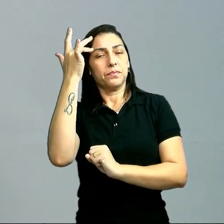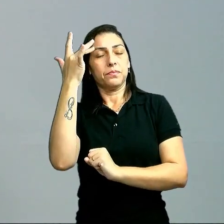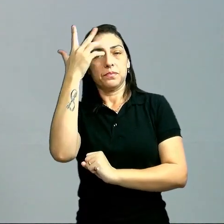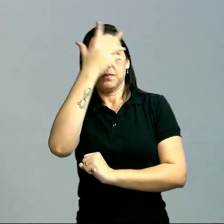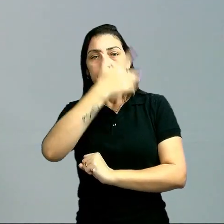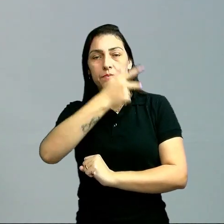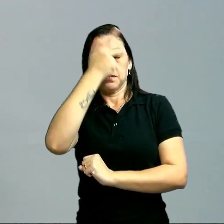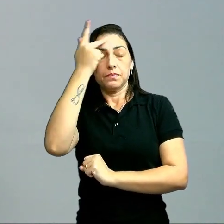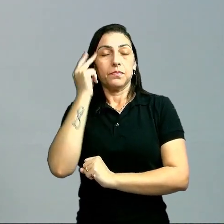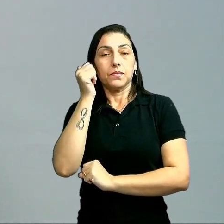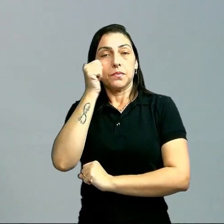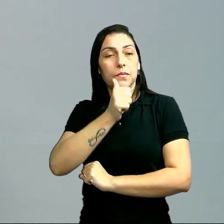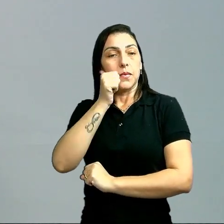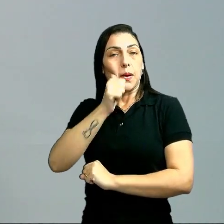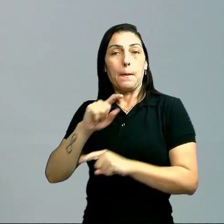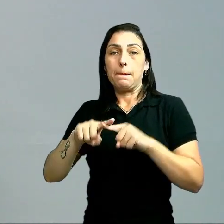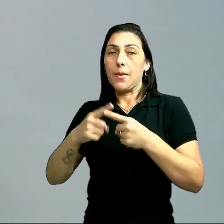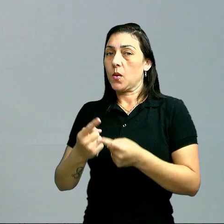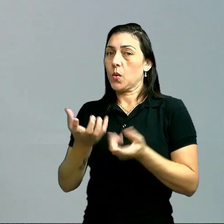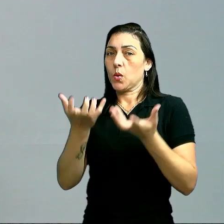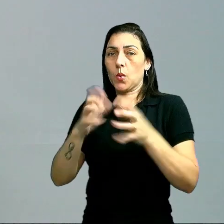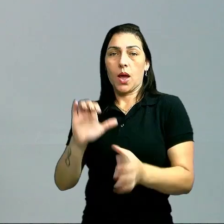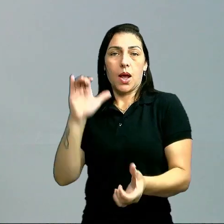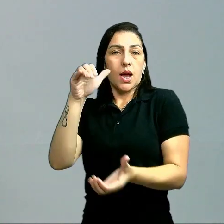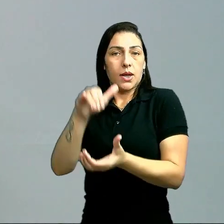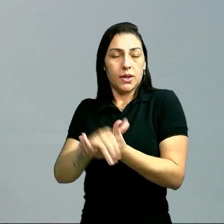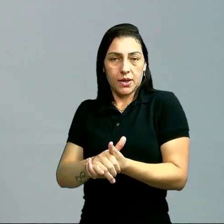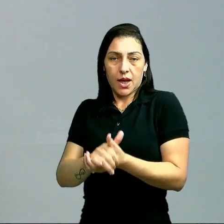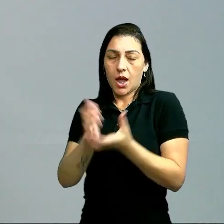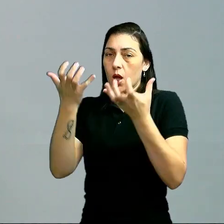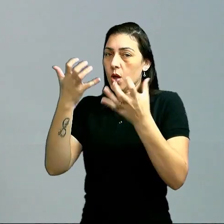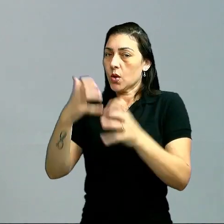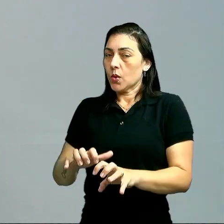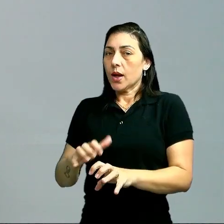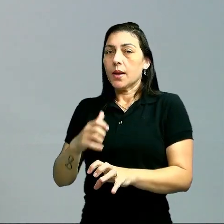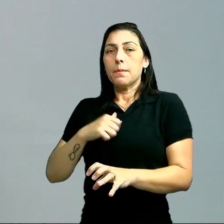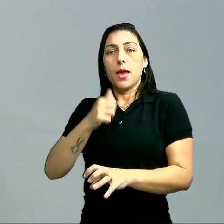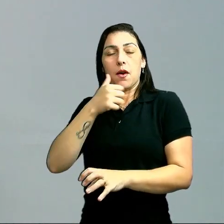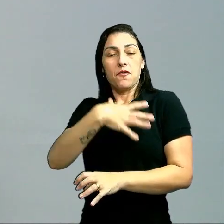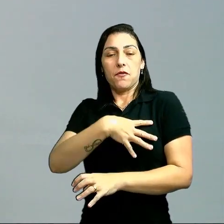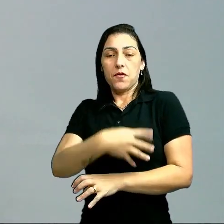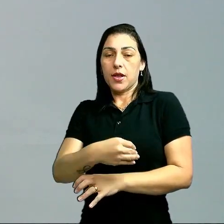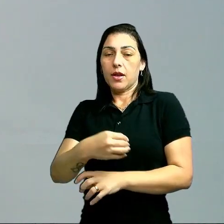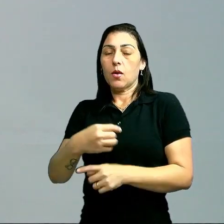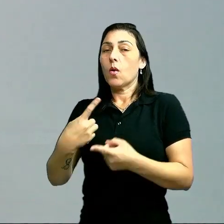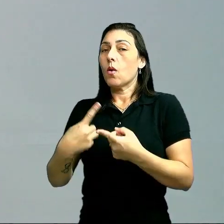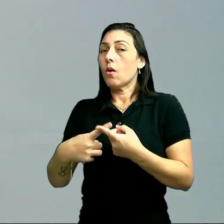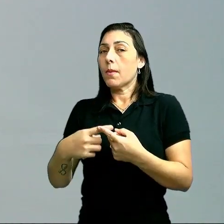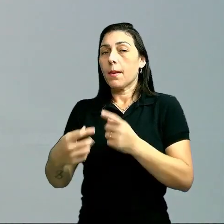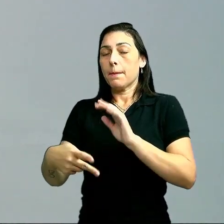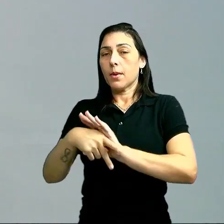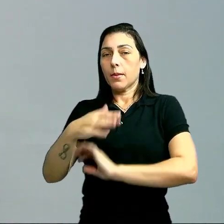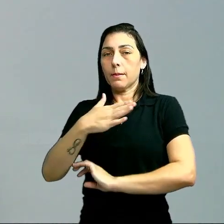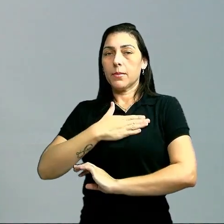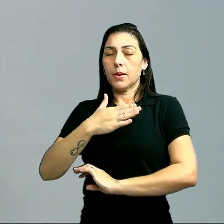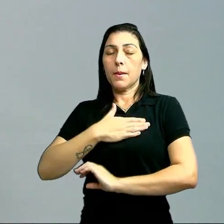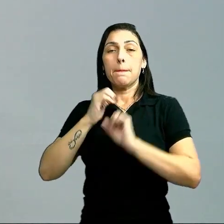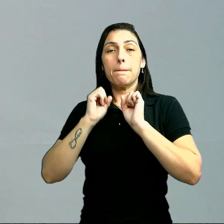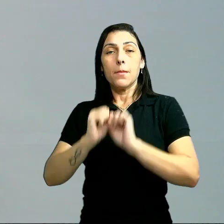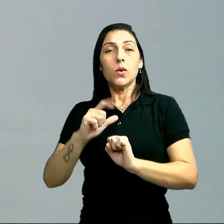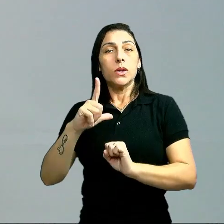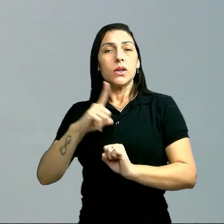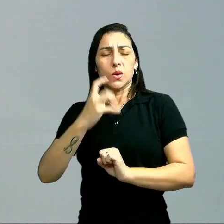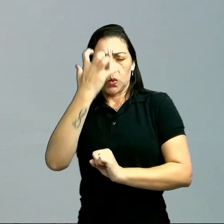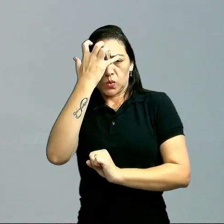pessoa bonita, uma mulher bonita, mesmo que eu não queira casar com ela, não queira que ela seja minha filha, que eu não queira para mim de jeito nenhum. Eu posso até